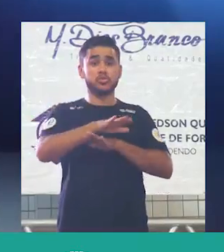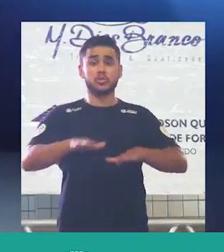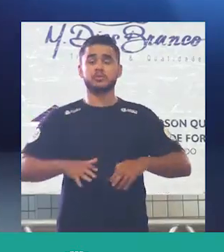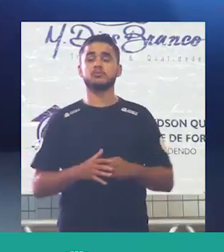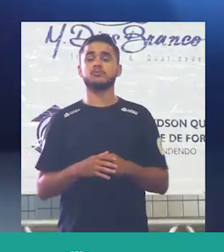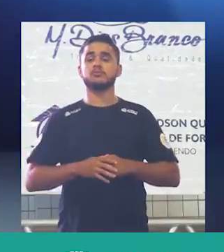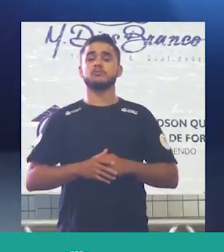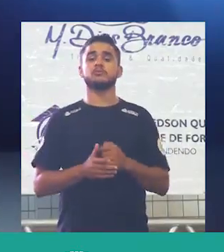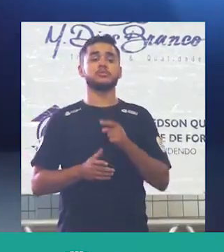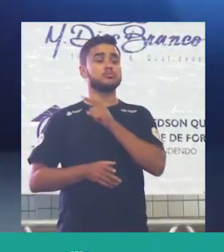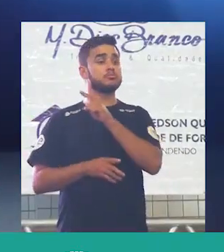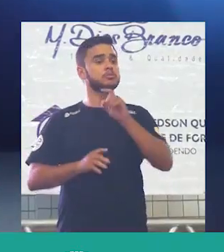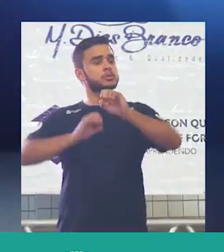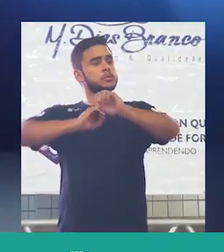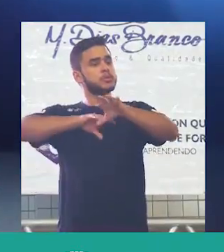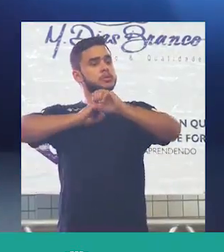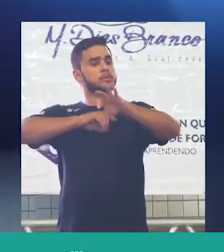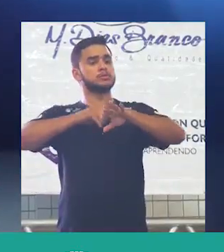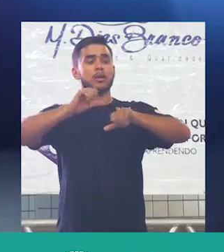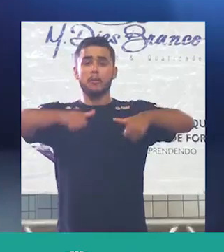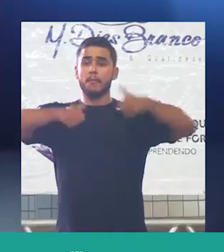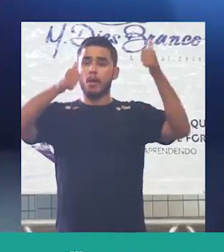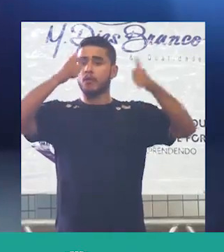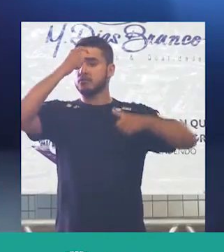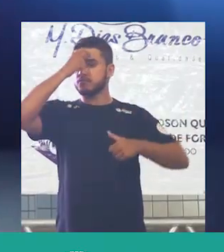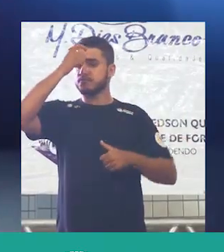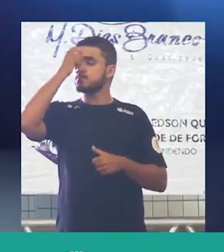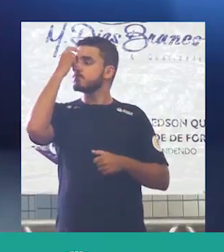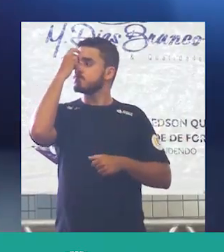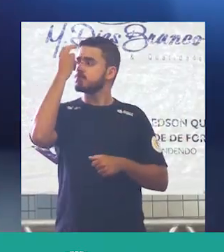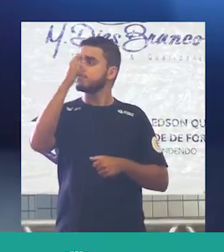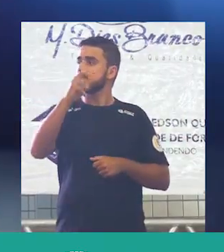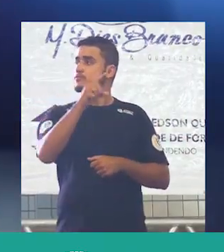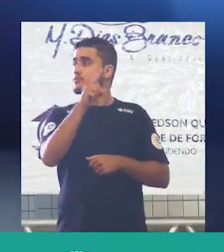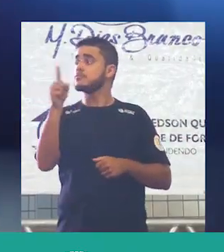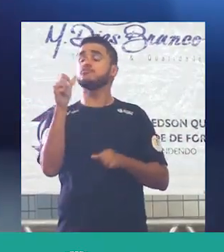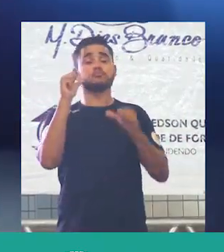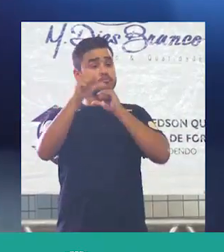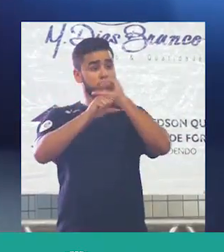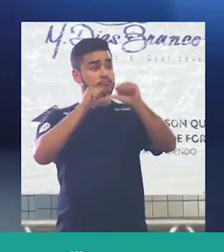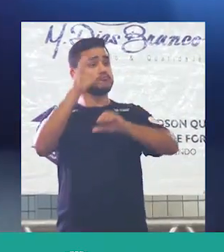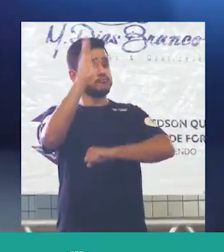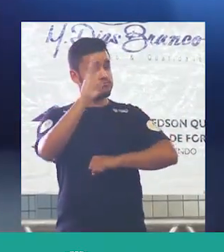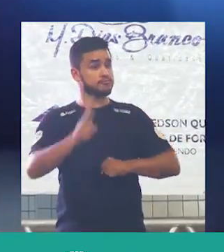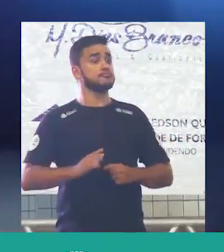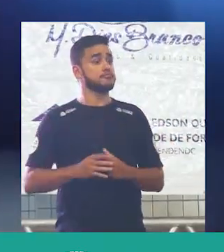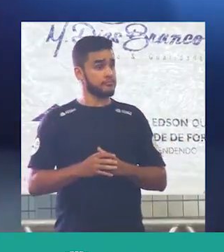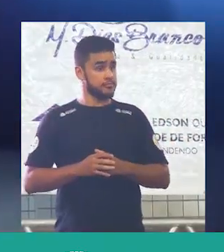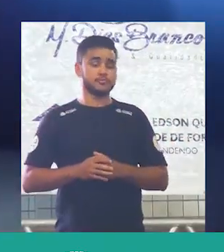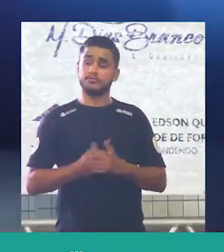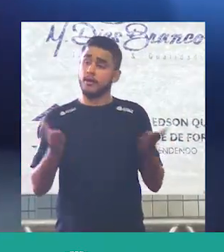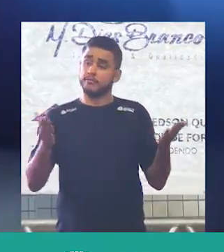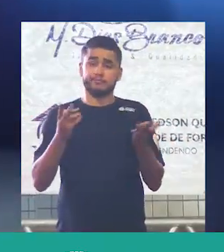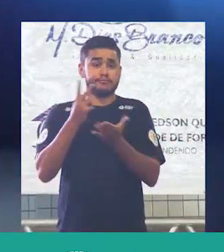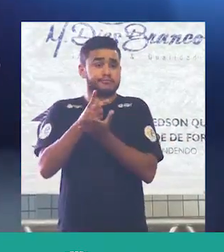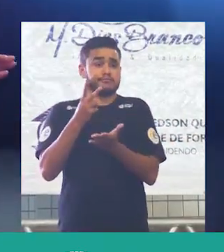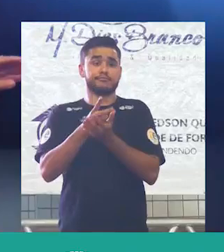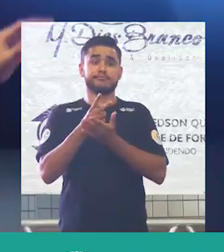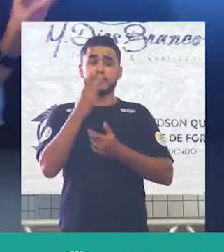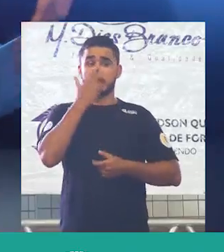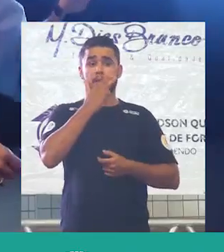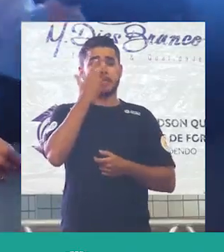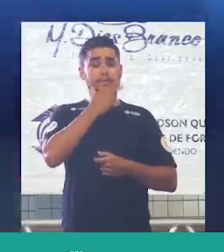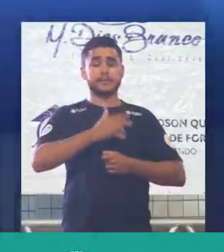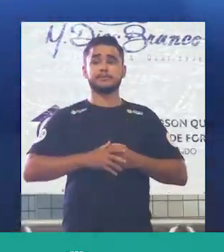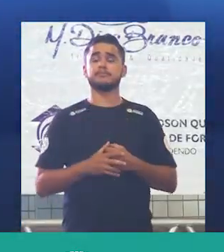dia que nós educarmos, no dia que nós melhorarmos a nossa cultura, a gente muda o nosso país. Por enquanto fica difícil, né?